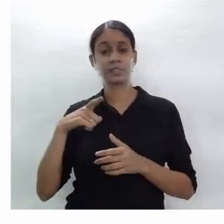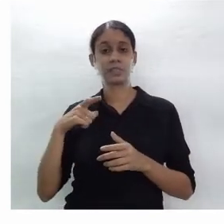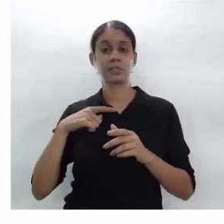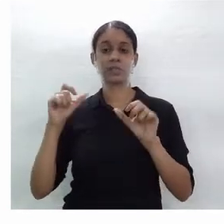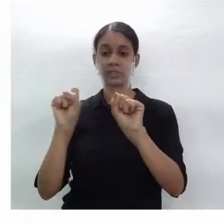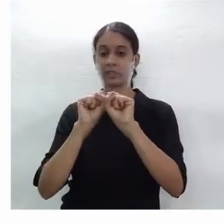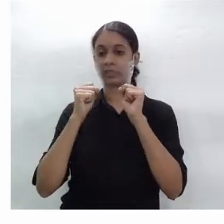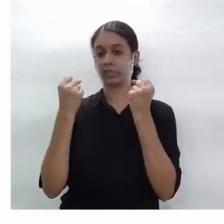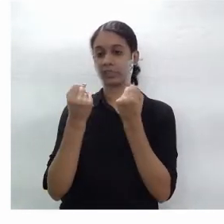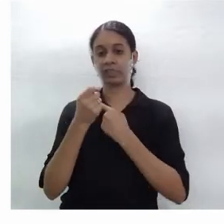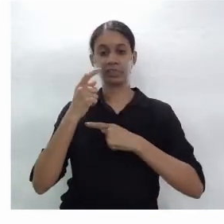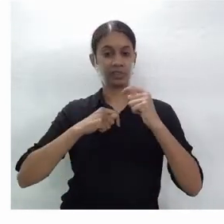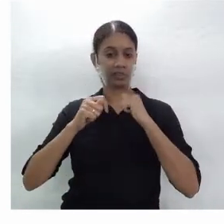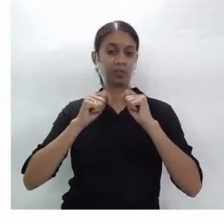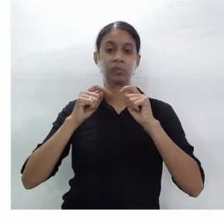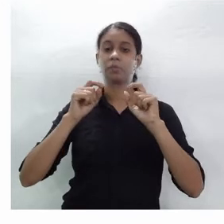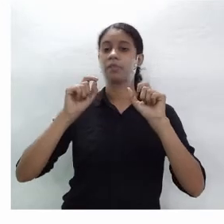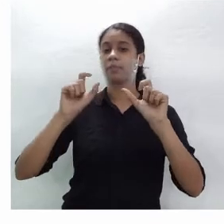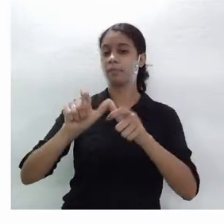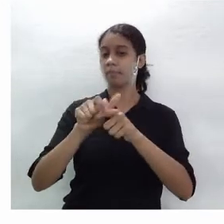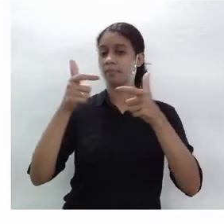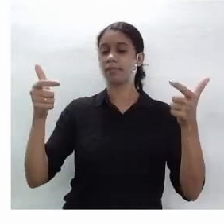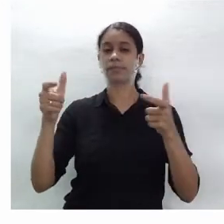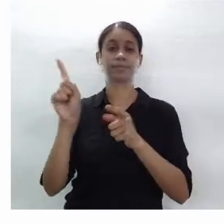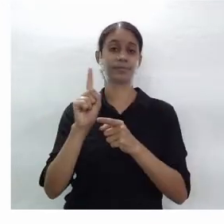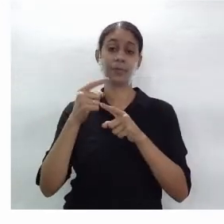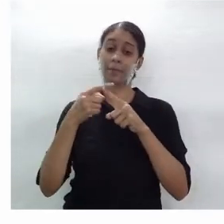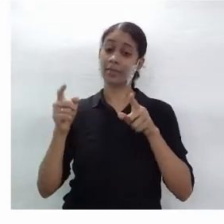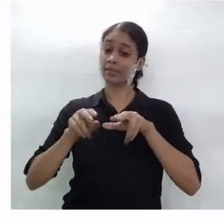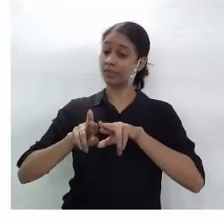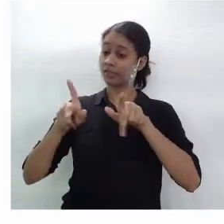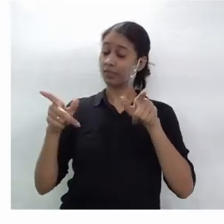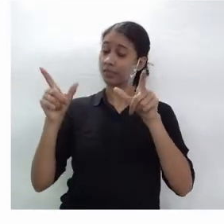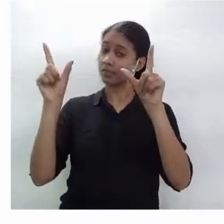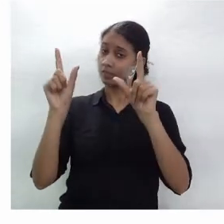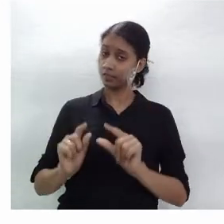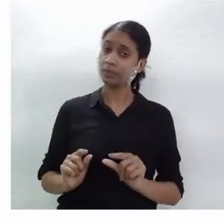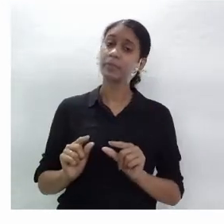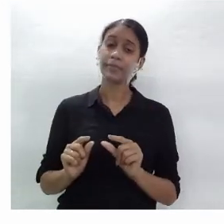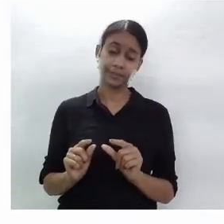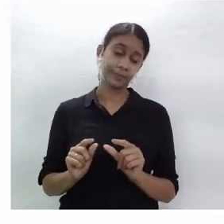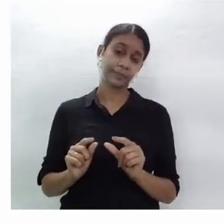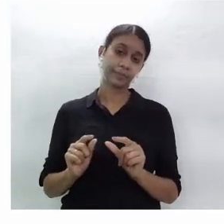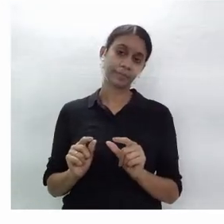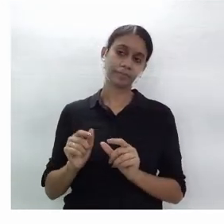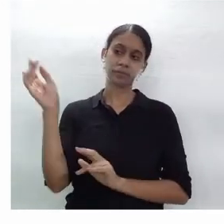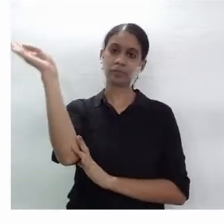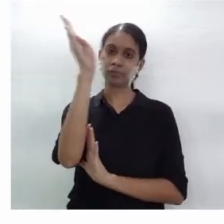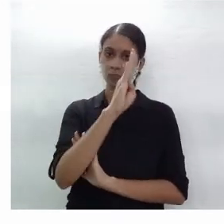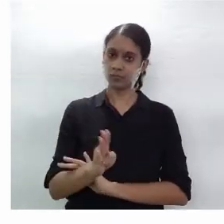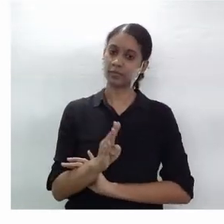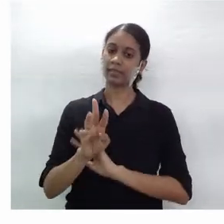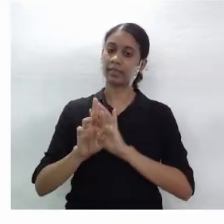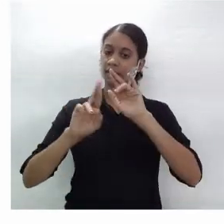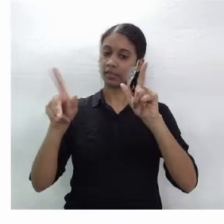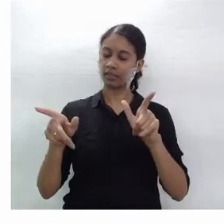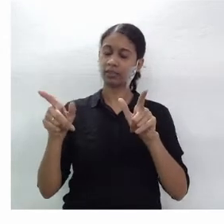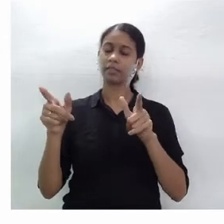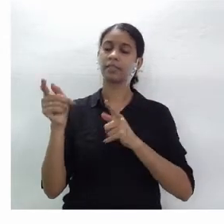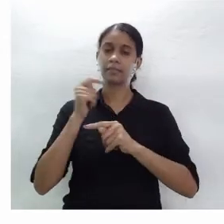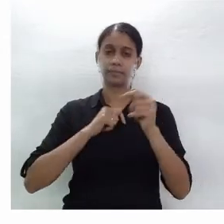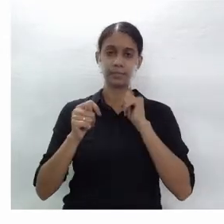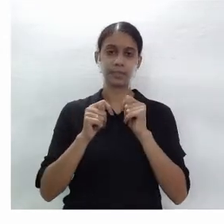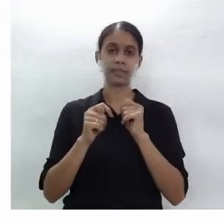maior, mas quer dizer que as desigualdades são menores. Então, no caso do Brasil, as desigualdades econômicas